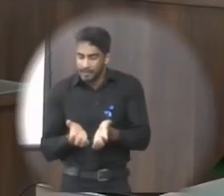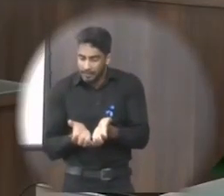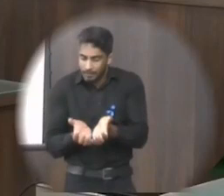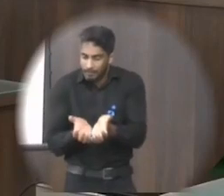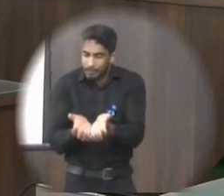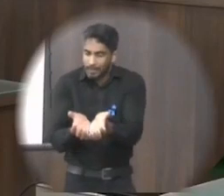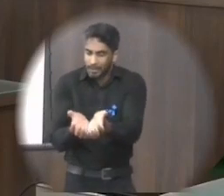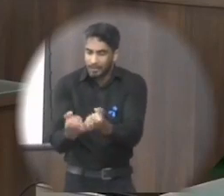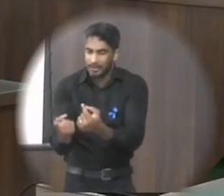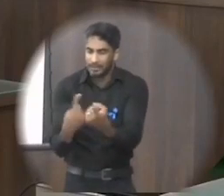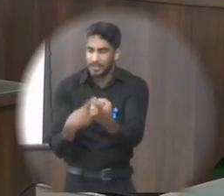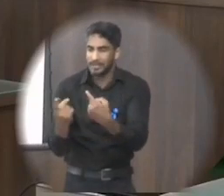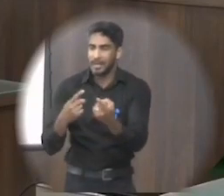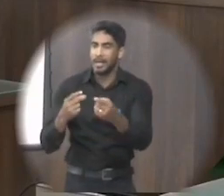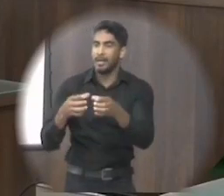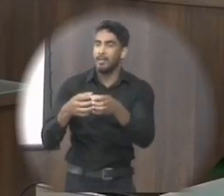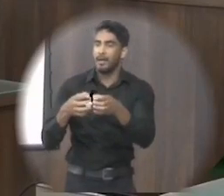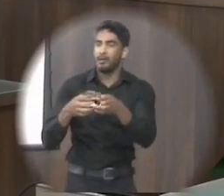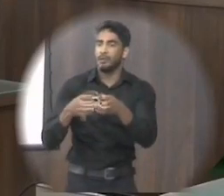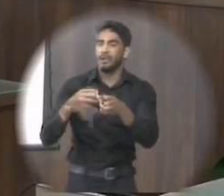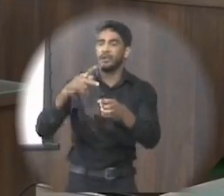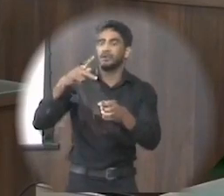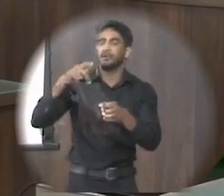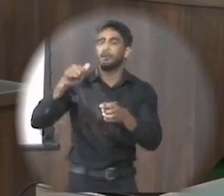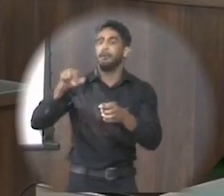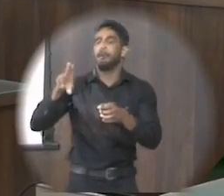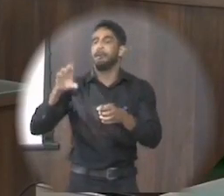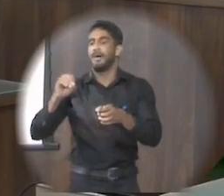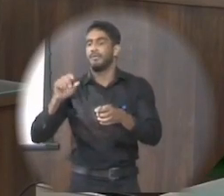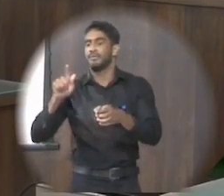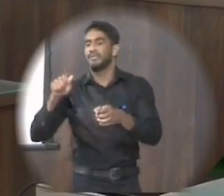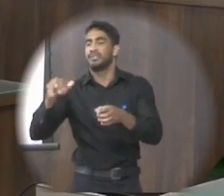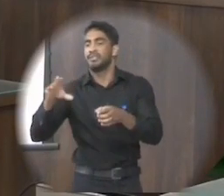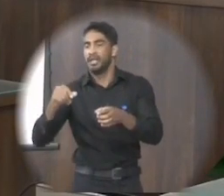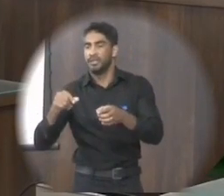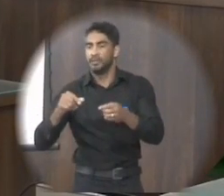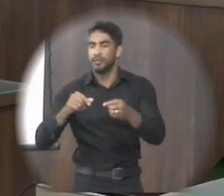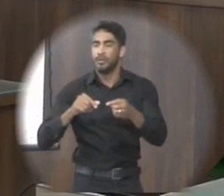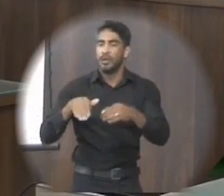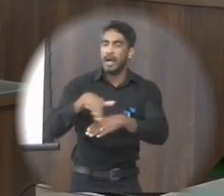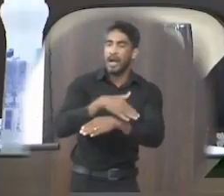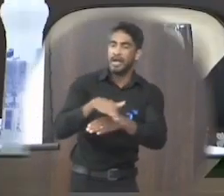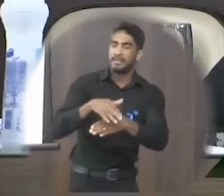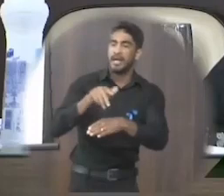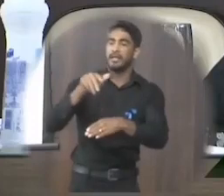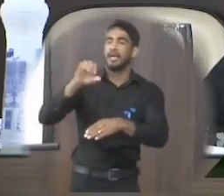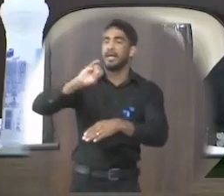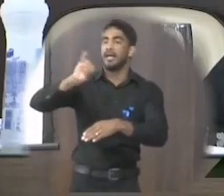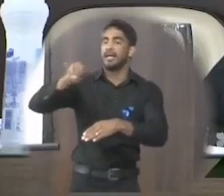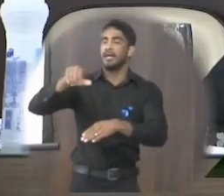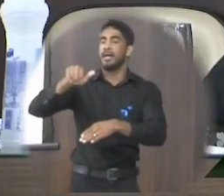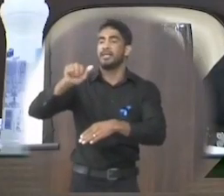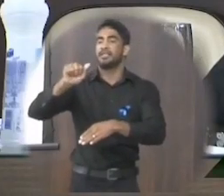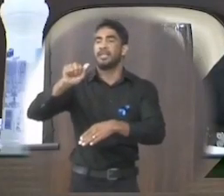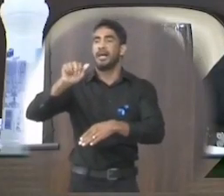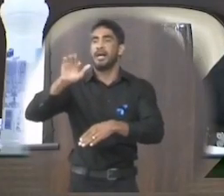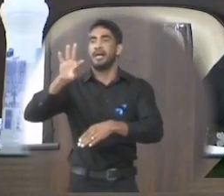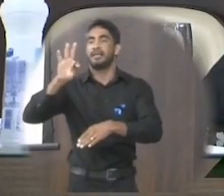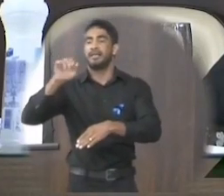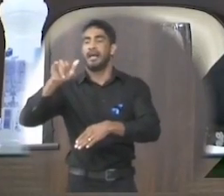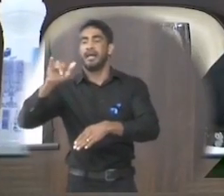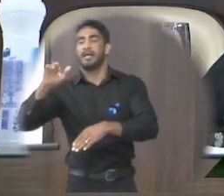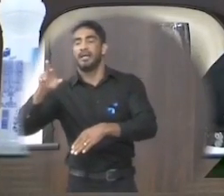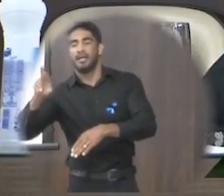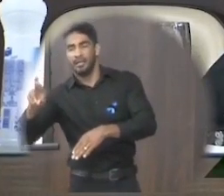patrulhamento na estrada da comunidade de Pau do Cedro, entre a estrada do Jataí e a fazenda do senhor Álvaro Miguel.